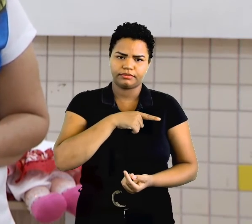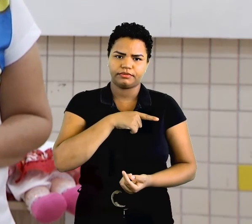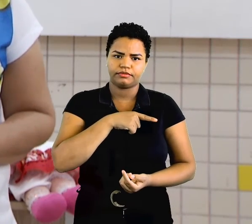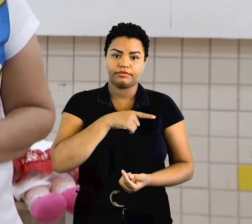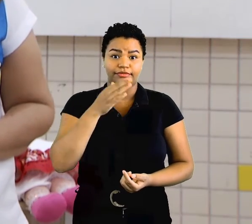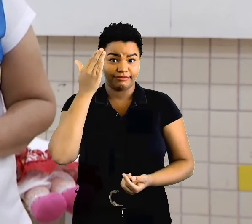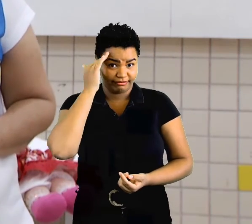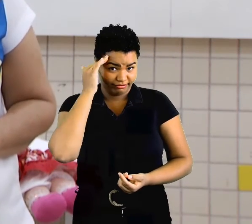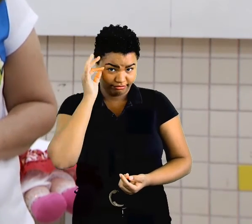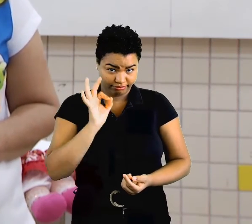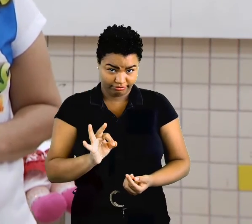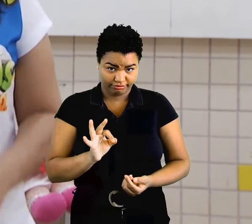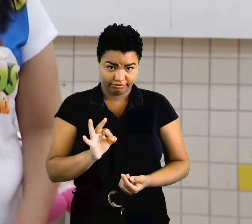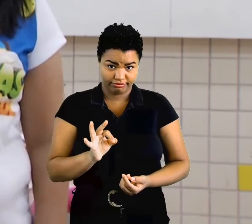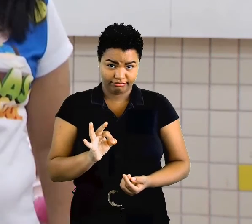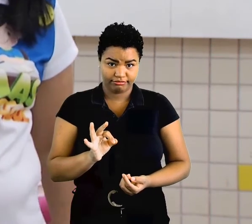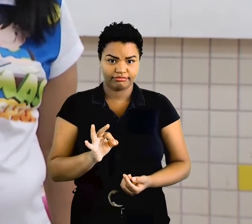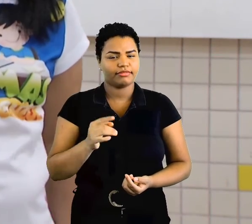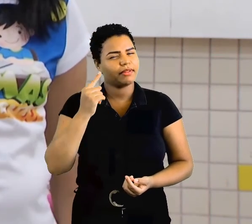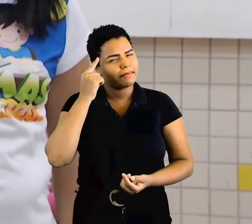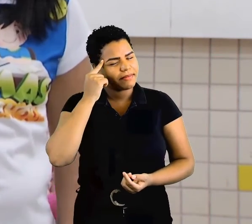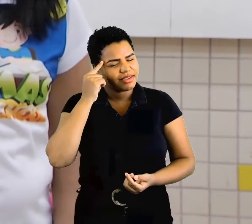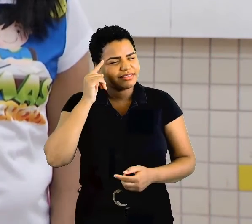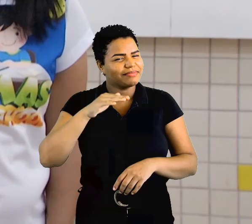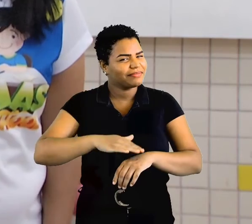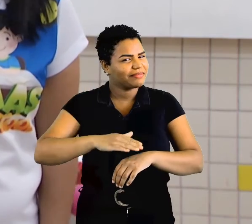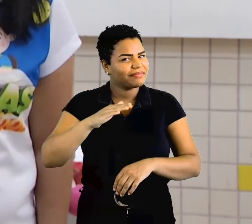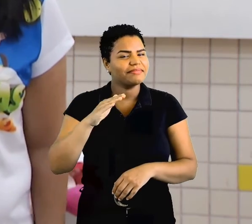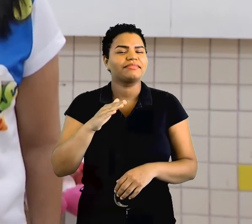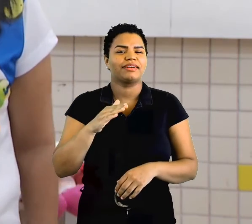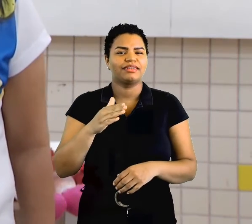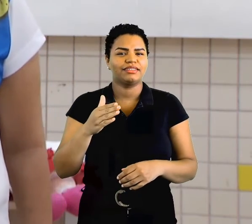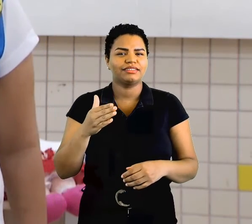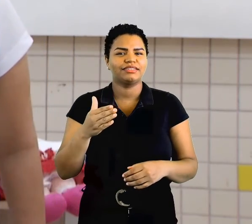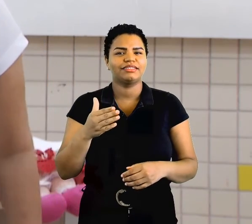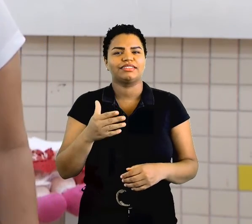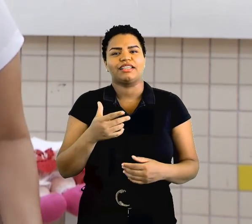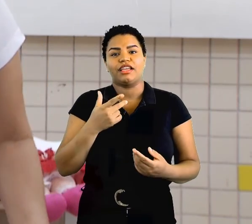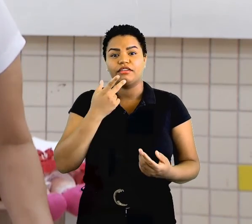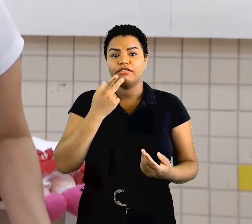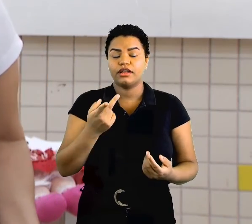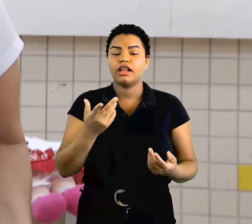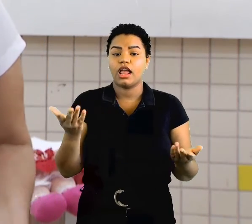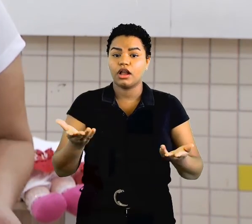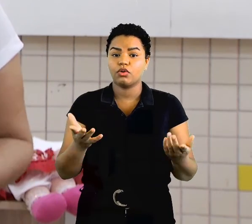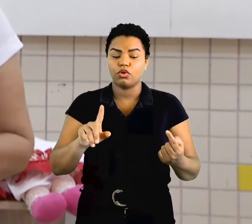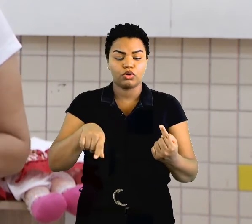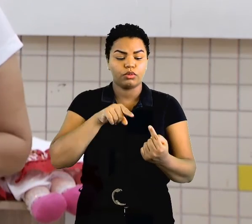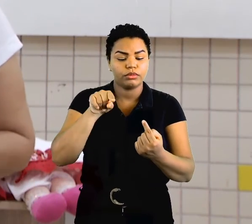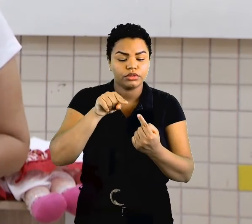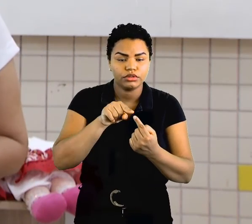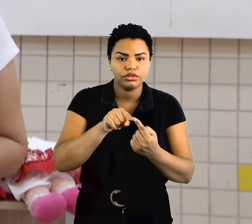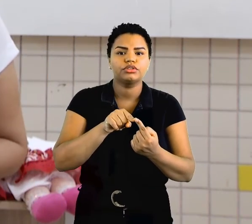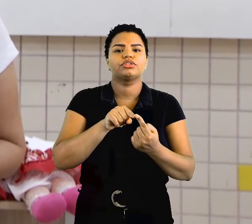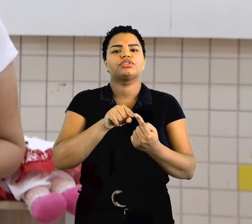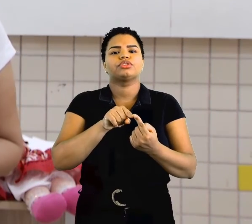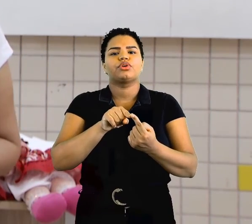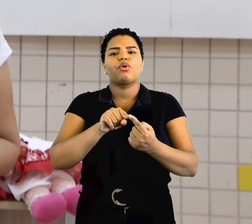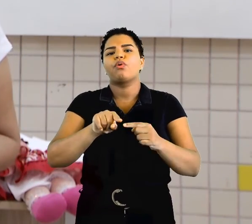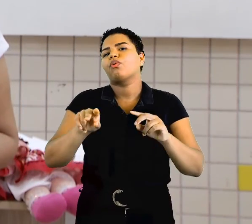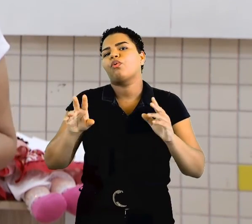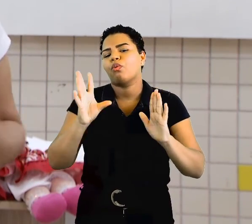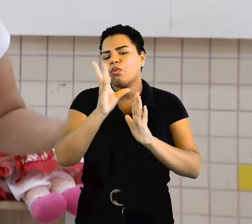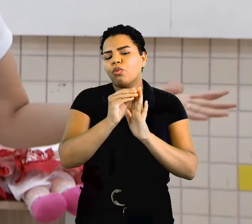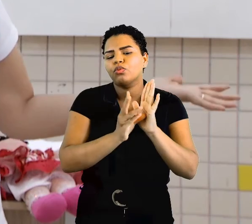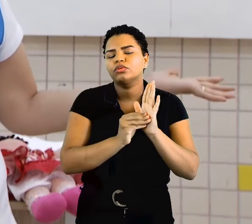direitinho? Pense mais um pouquinho, porque eu falei agora mesmo o que era a finalidade, qual o nosso conteúdo, para que serve o